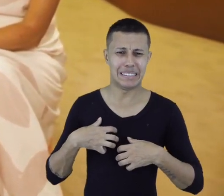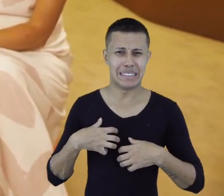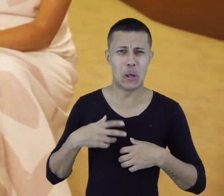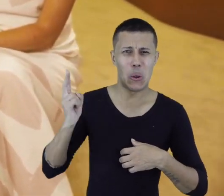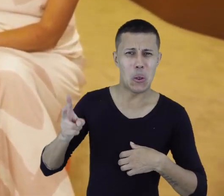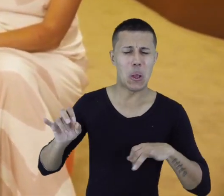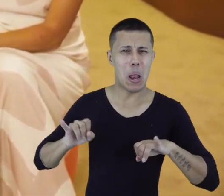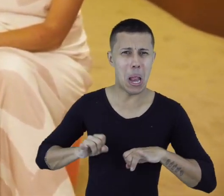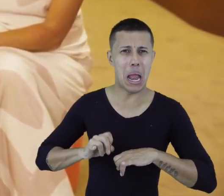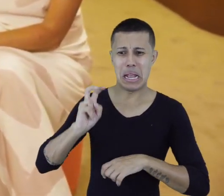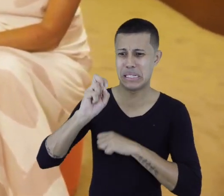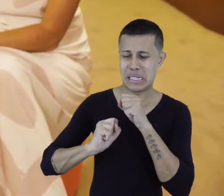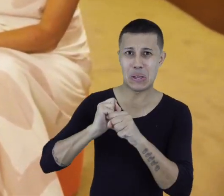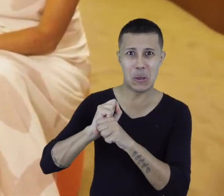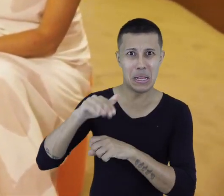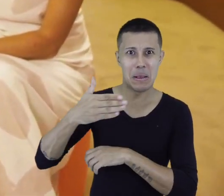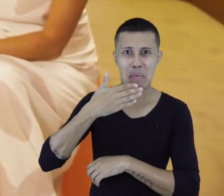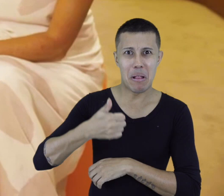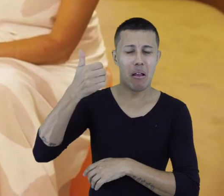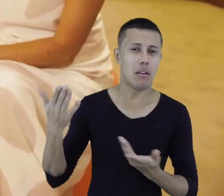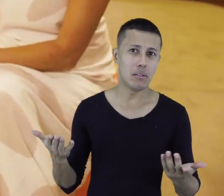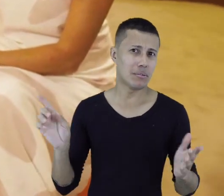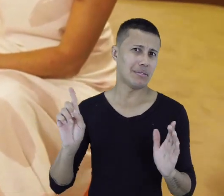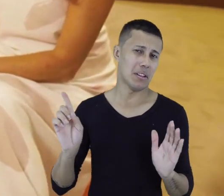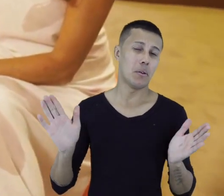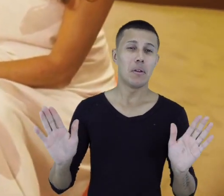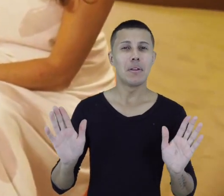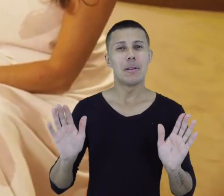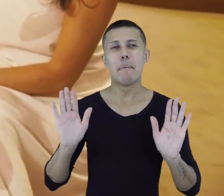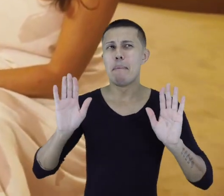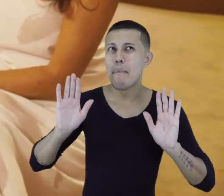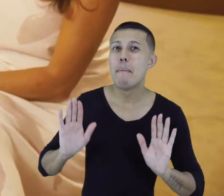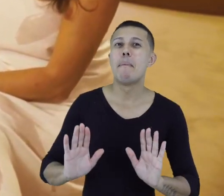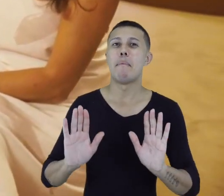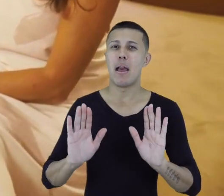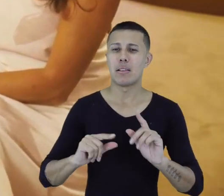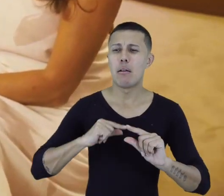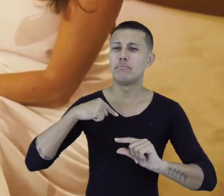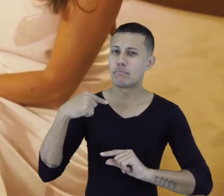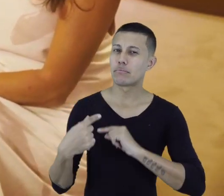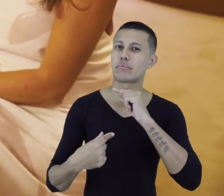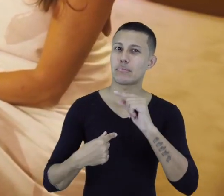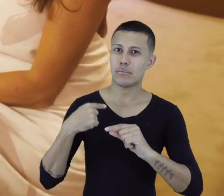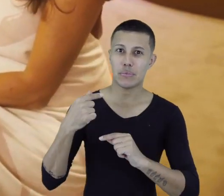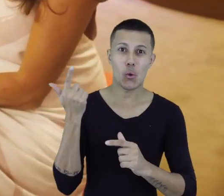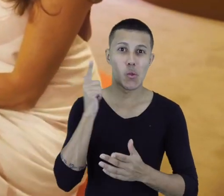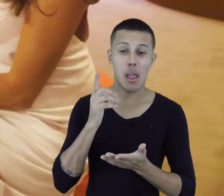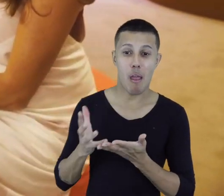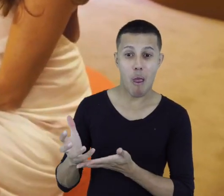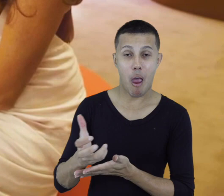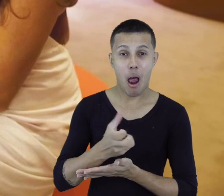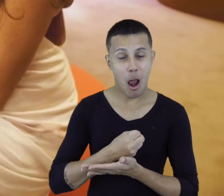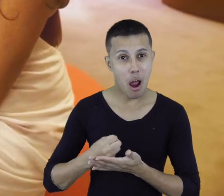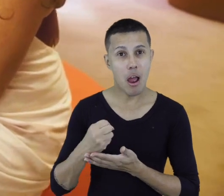pouquinho de desconforto, daqui uns 5 anos a gente desenvolve isso, assim. Então, foi isso, mas na medida que a gente tem faturamento, que a